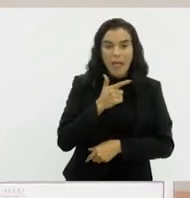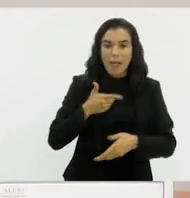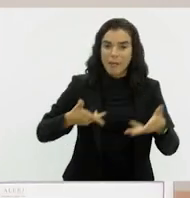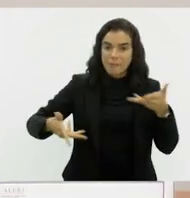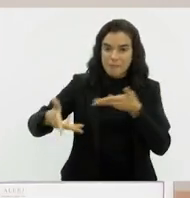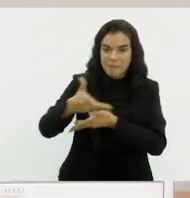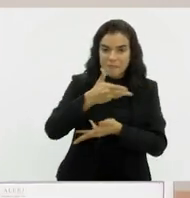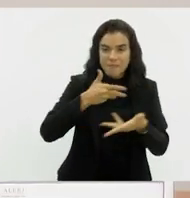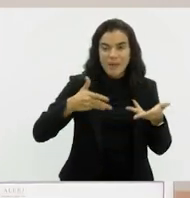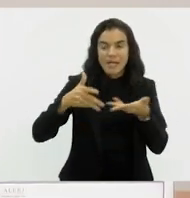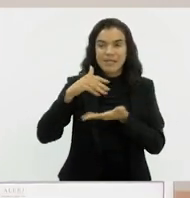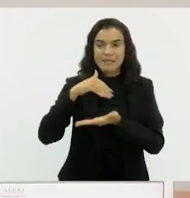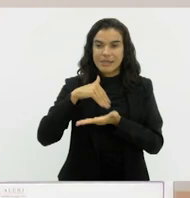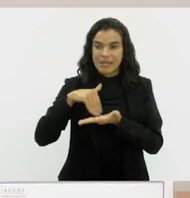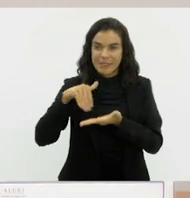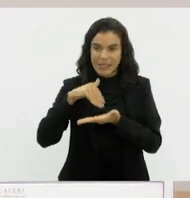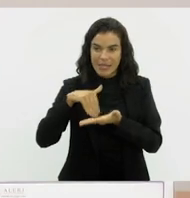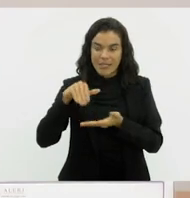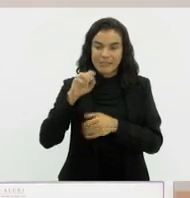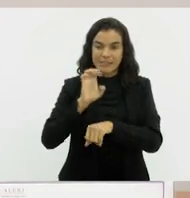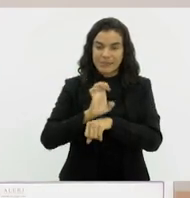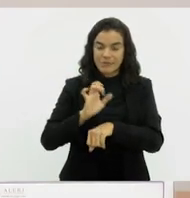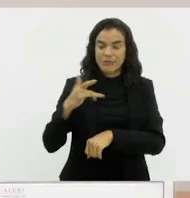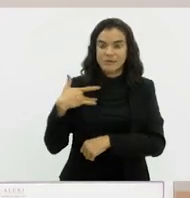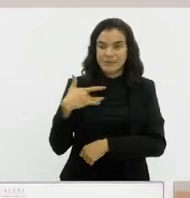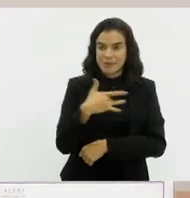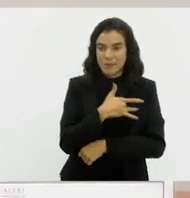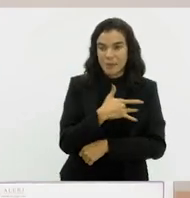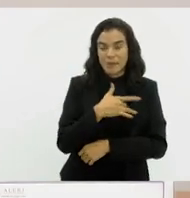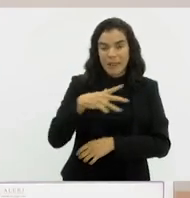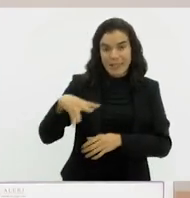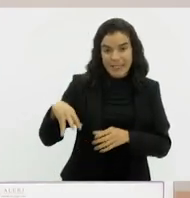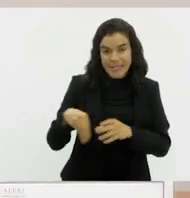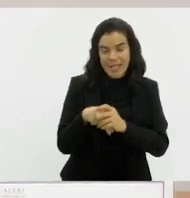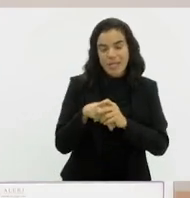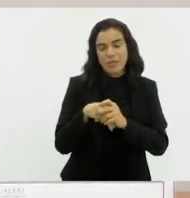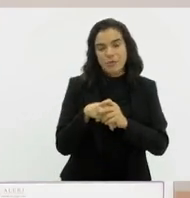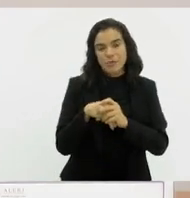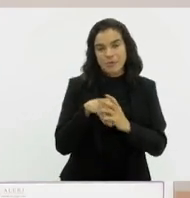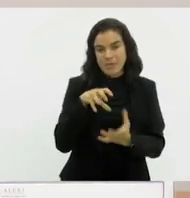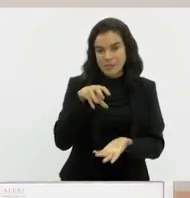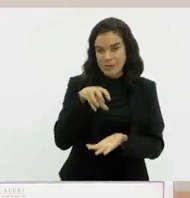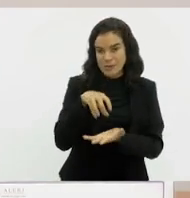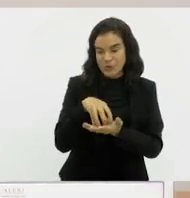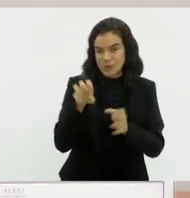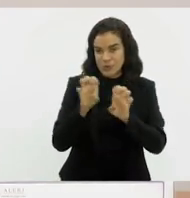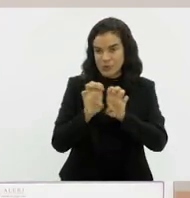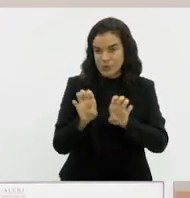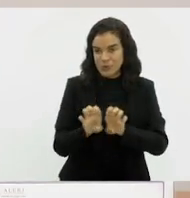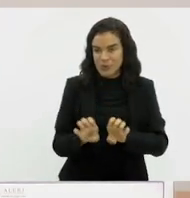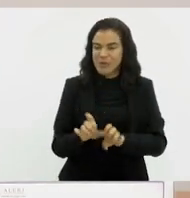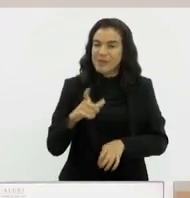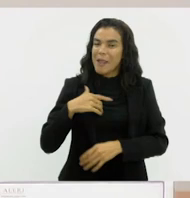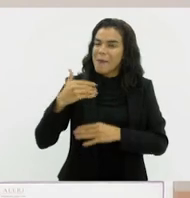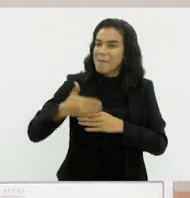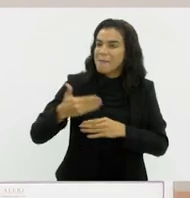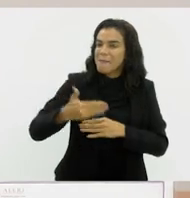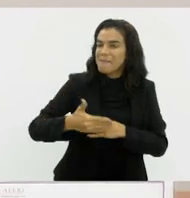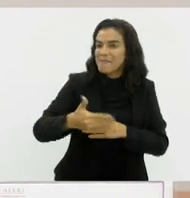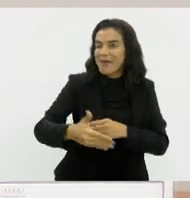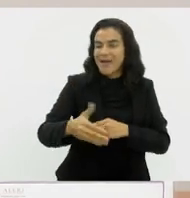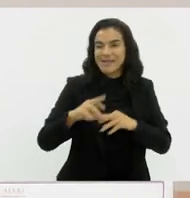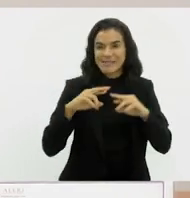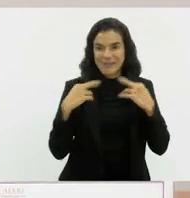da Secretaria, finalmente, o envolvimento da Secretaria Estadual de Saúde nesse equipamento. Vamos discutir, né? Teremos outras reuniões para